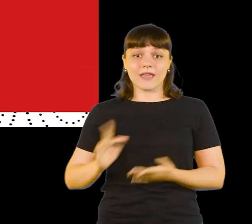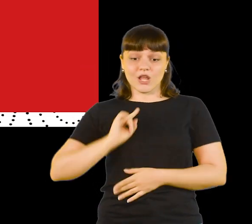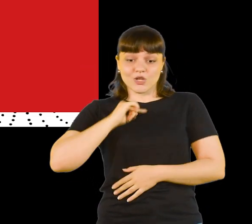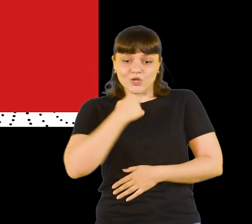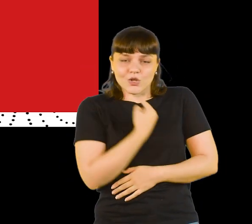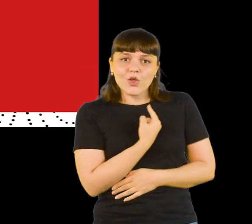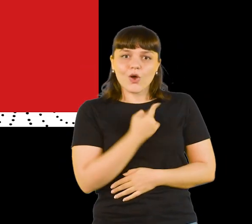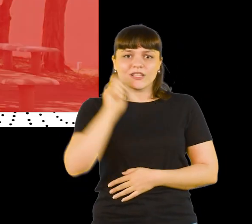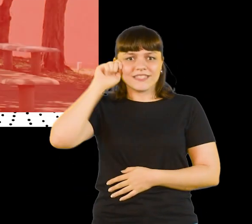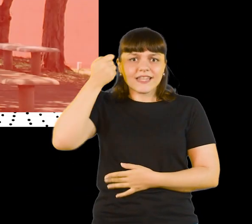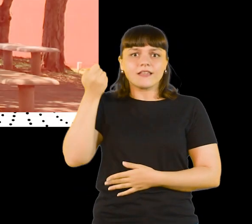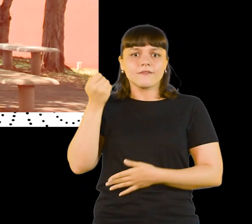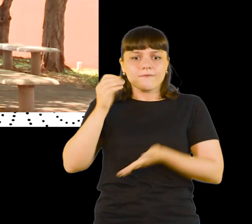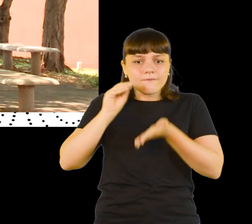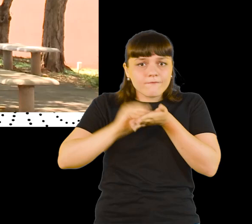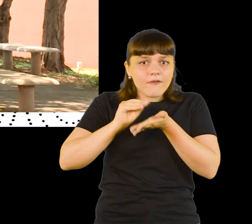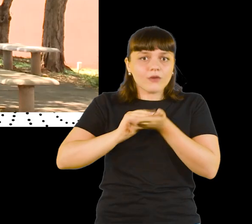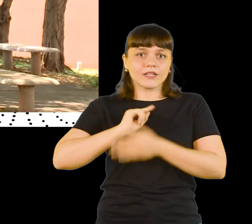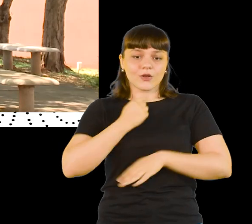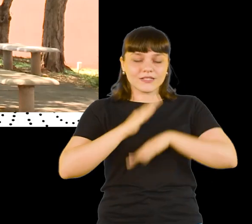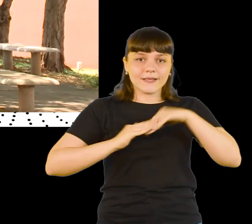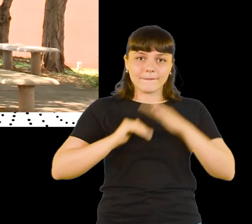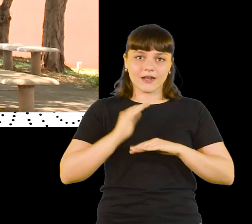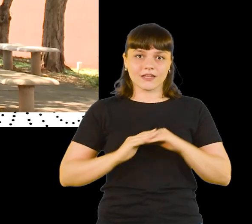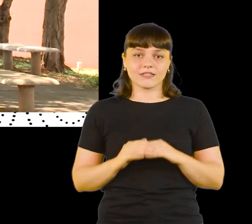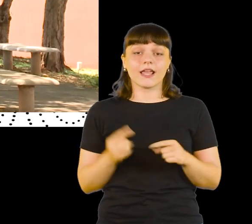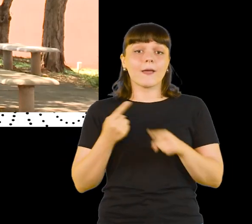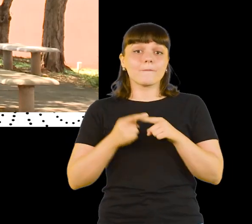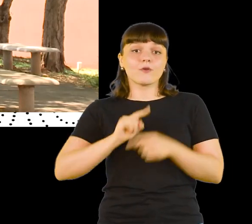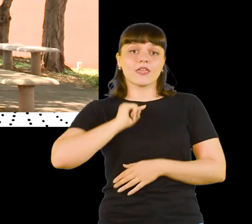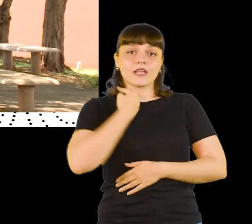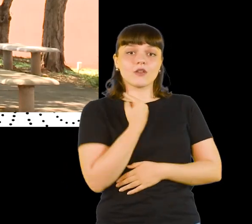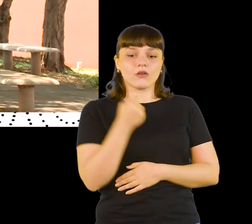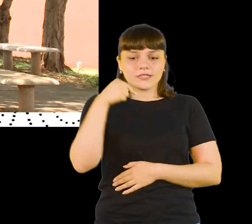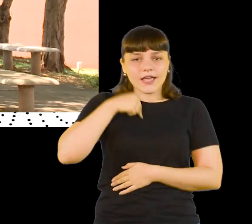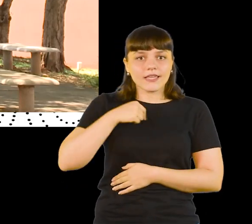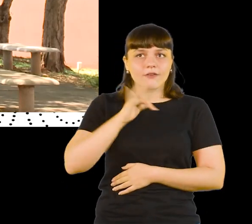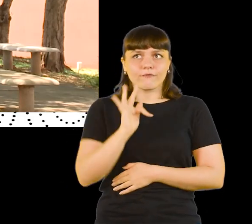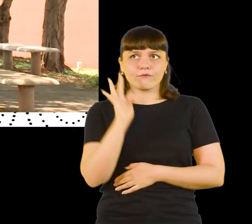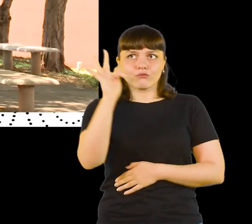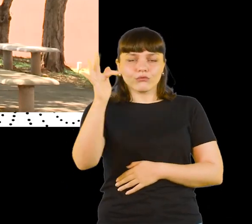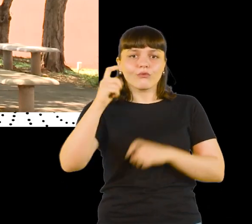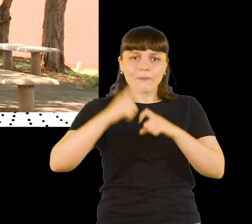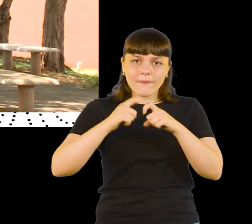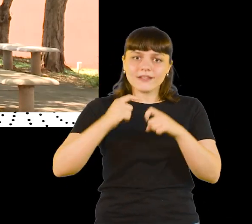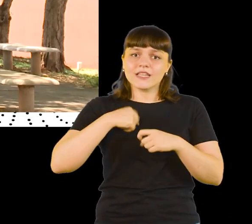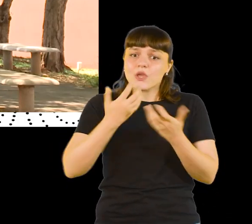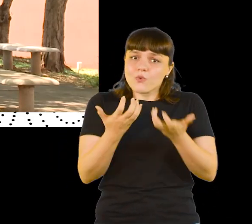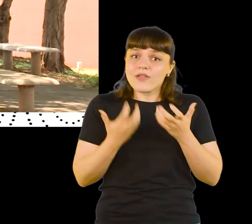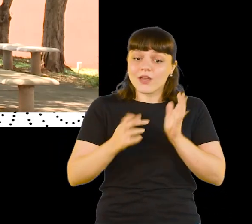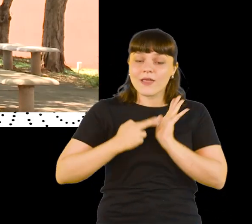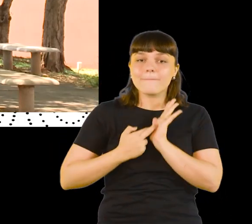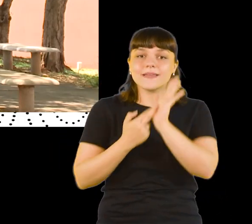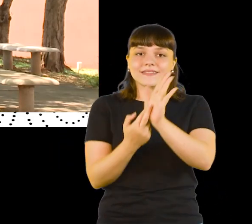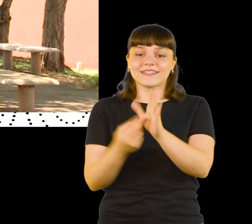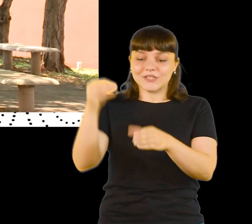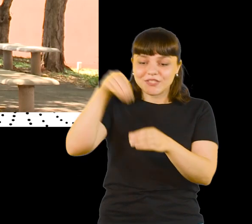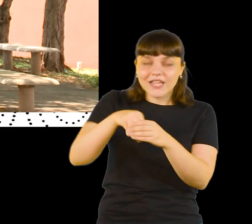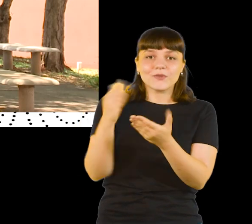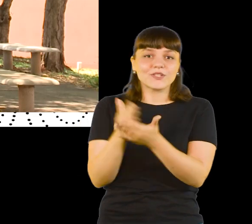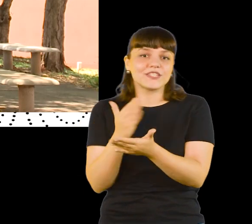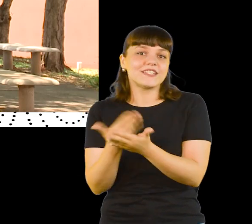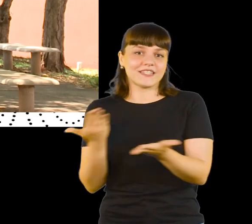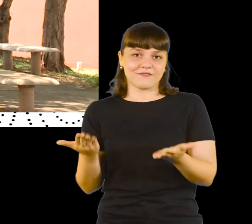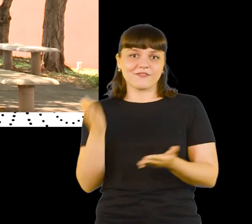na prática faz falta. Porque a gente está aqui e eu vou ser uma médica e eu quero ter representatividade nos